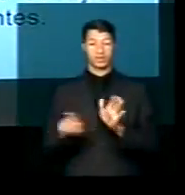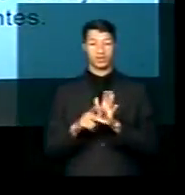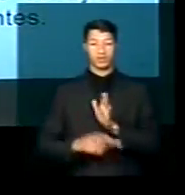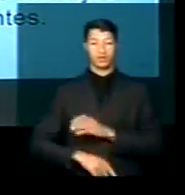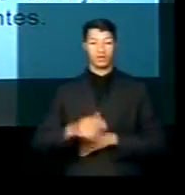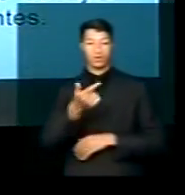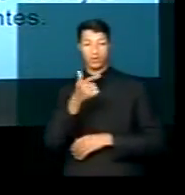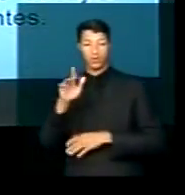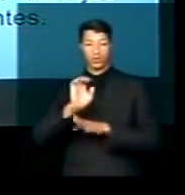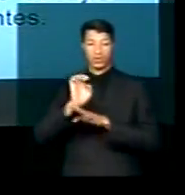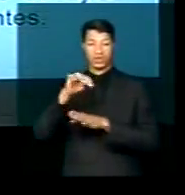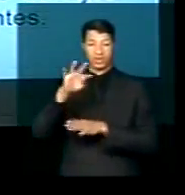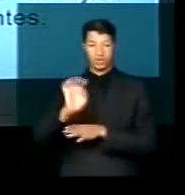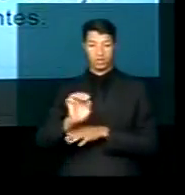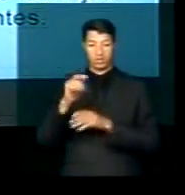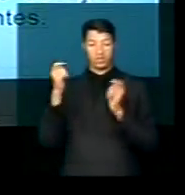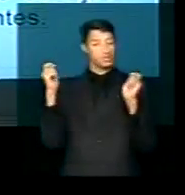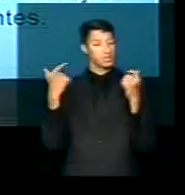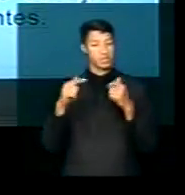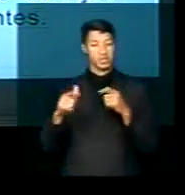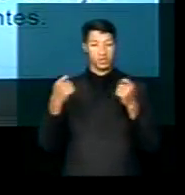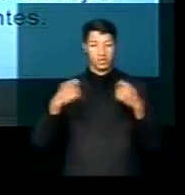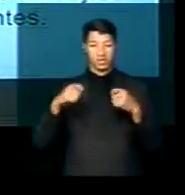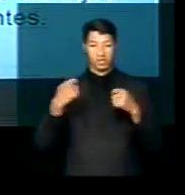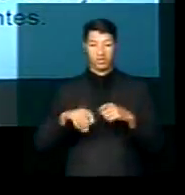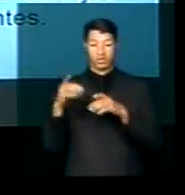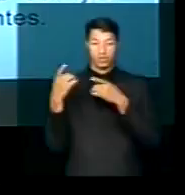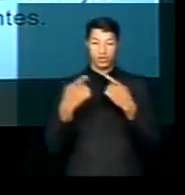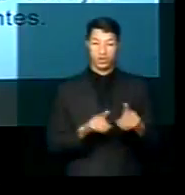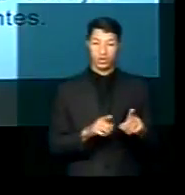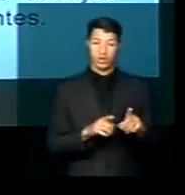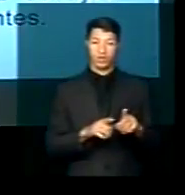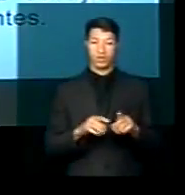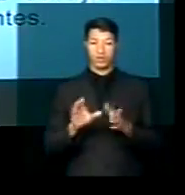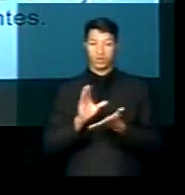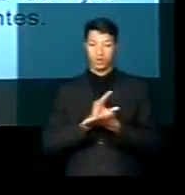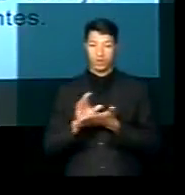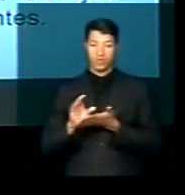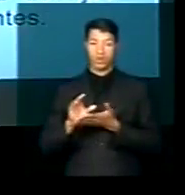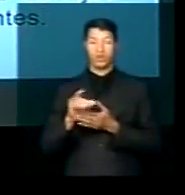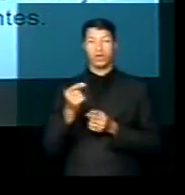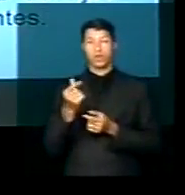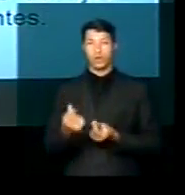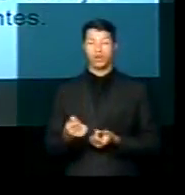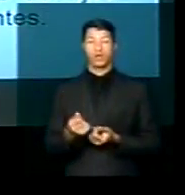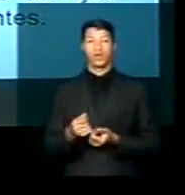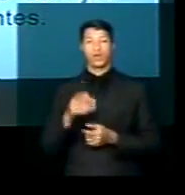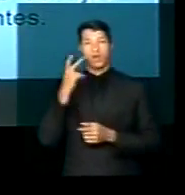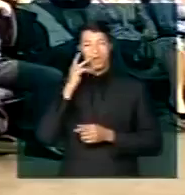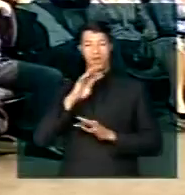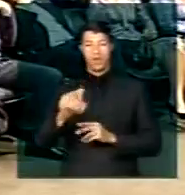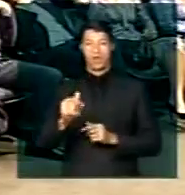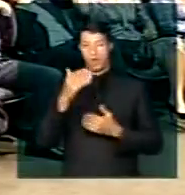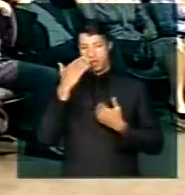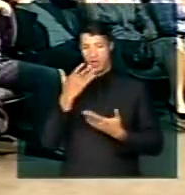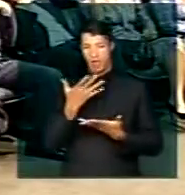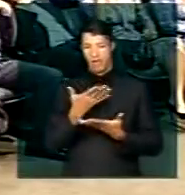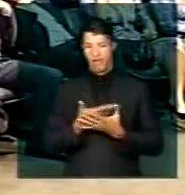pelos outros entes, sem a necessária contrapartida financeira e orçamentária para tanto. Pode